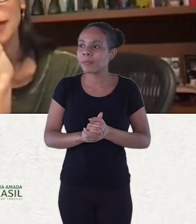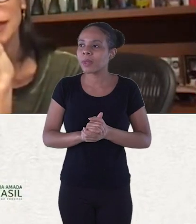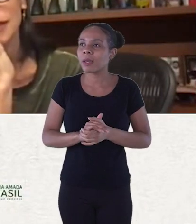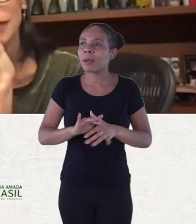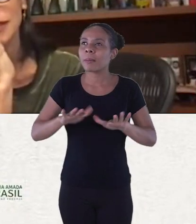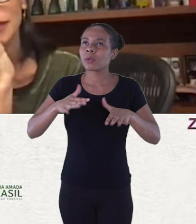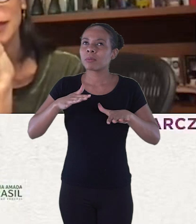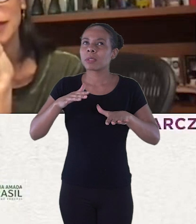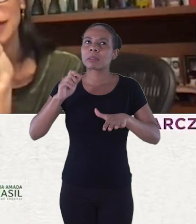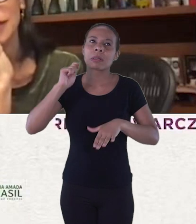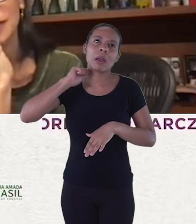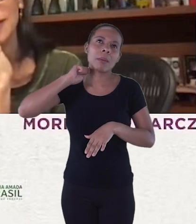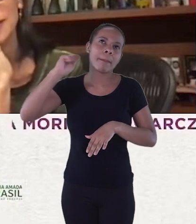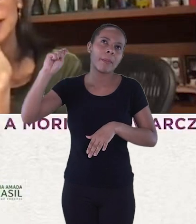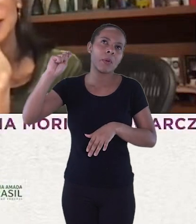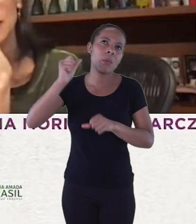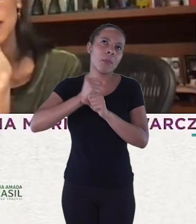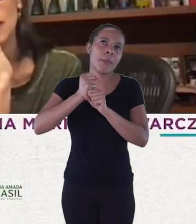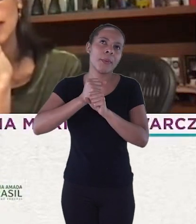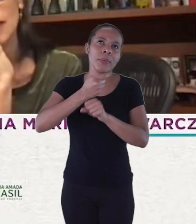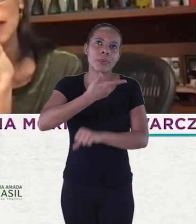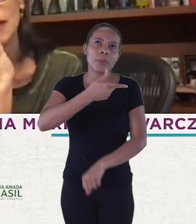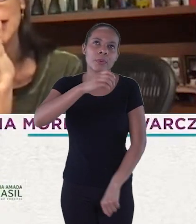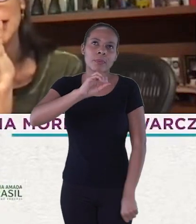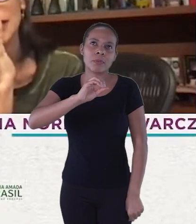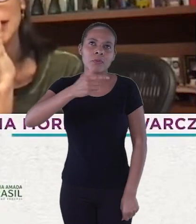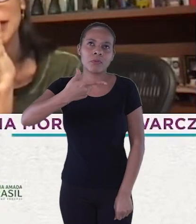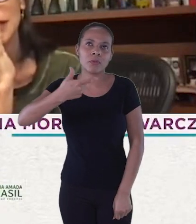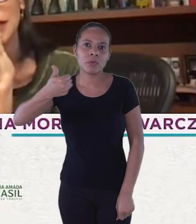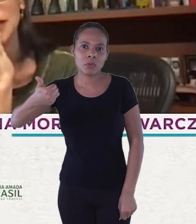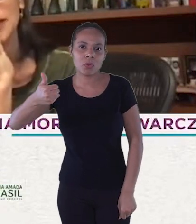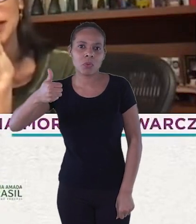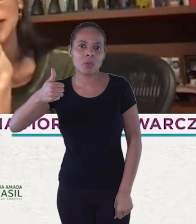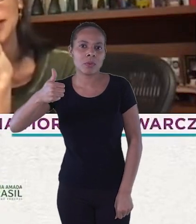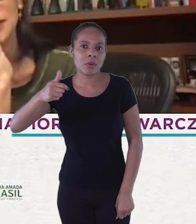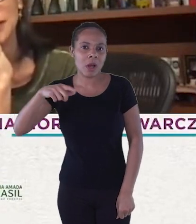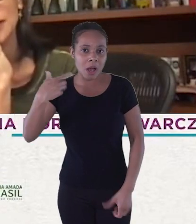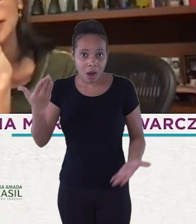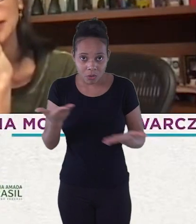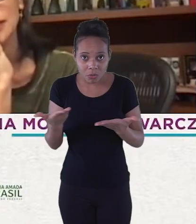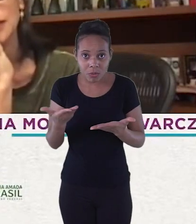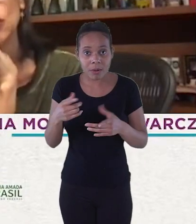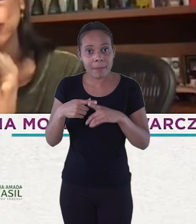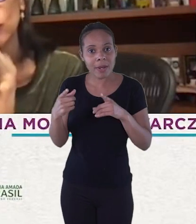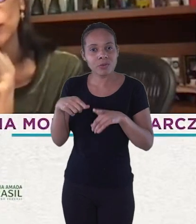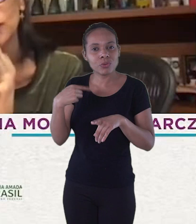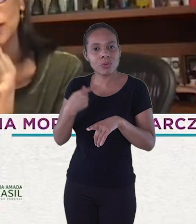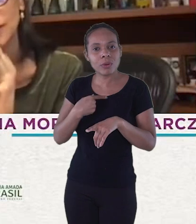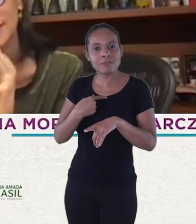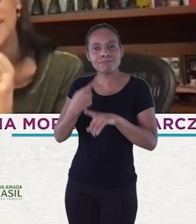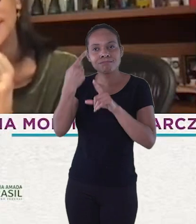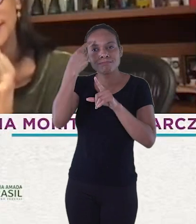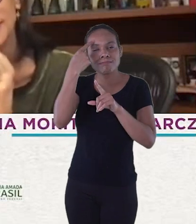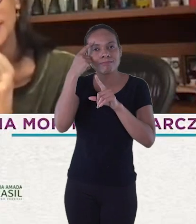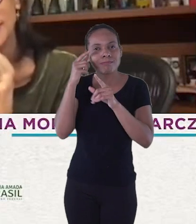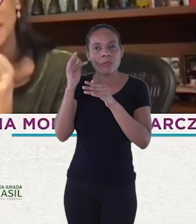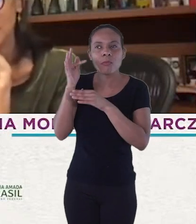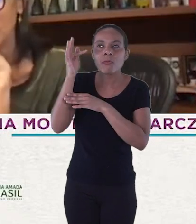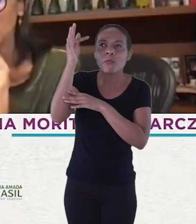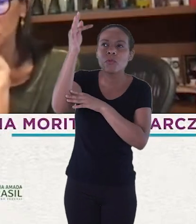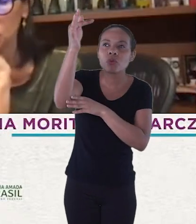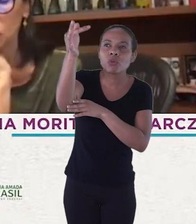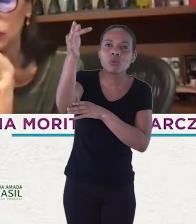gente já está pensando em 2022, com certeza é um importante, mas a gente ainda precisa atravessar esse 2021 com